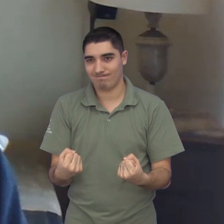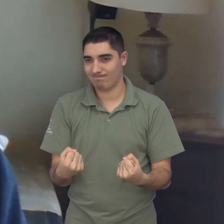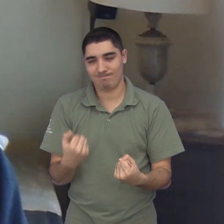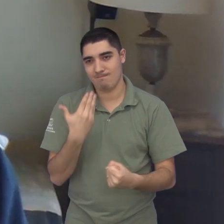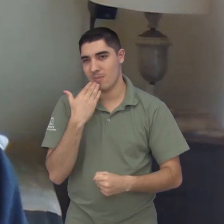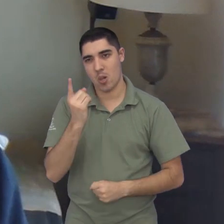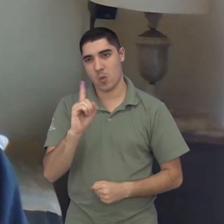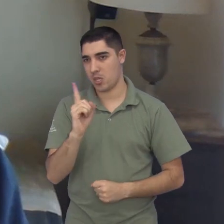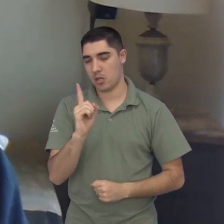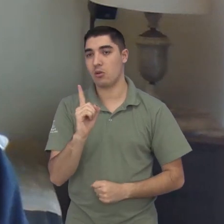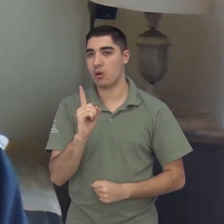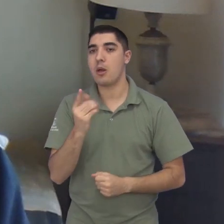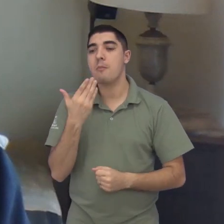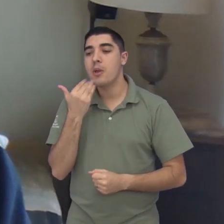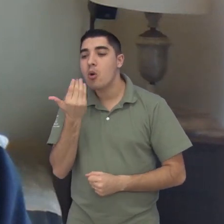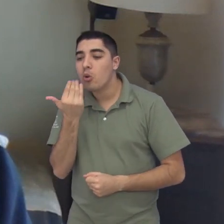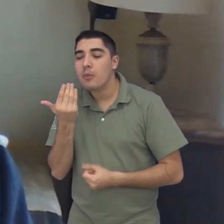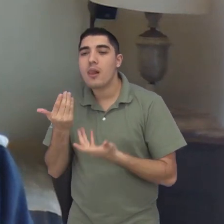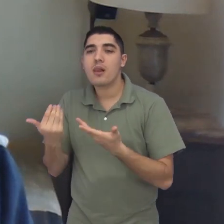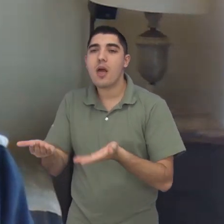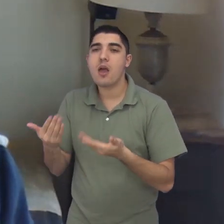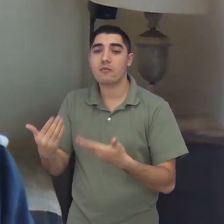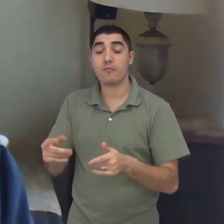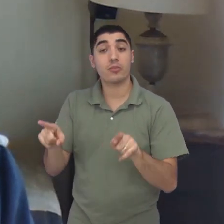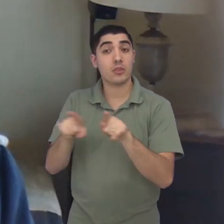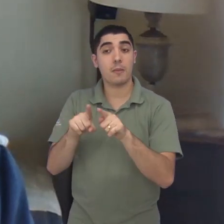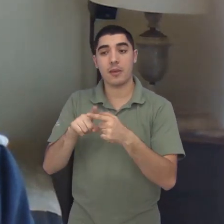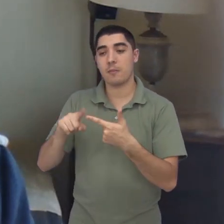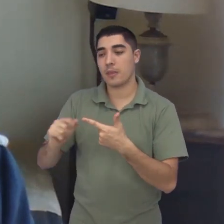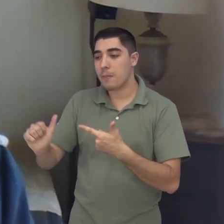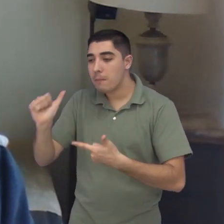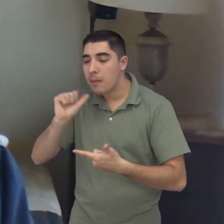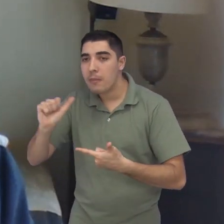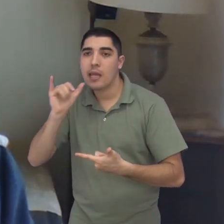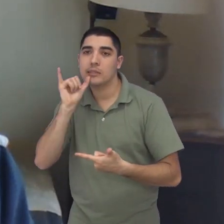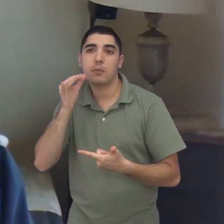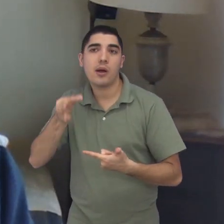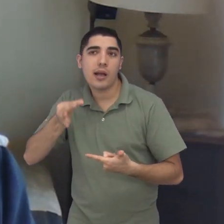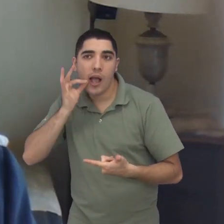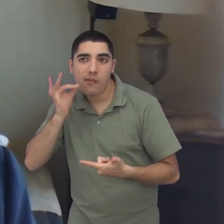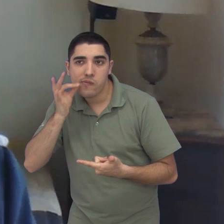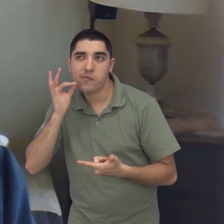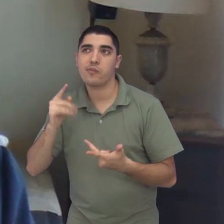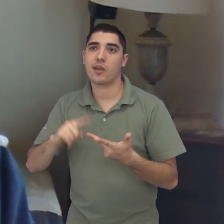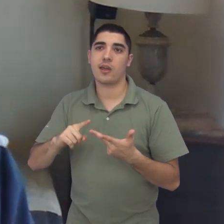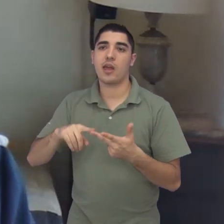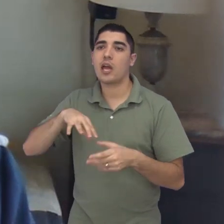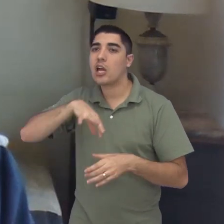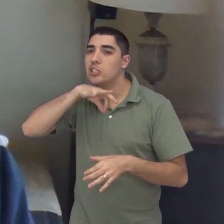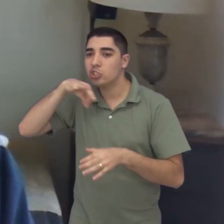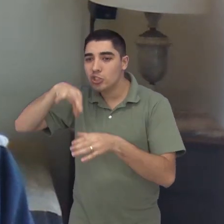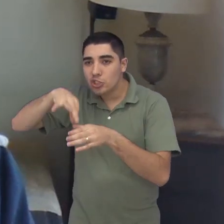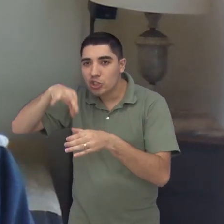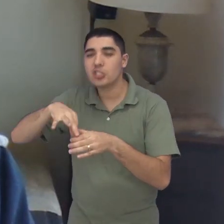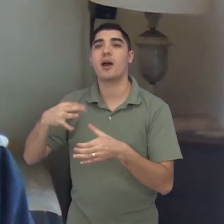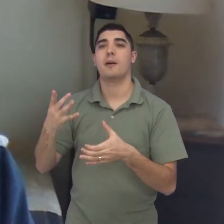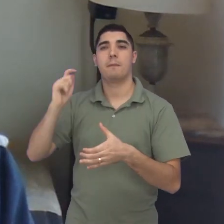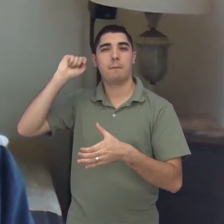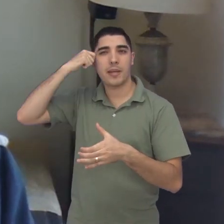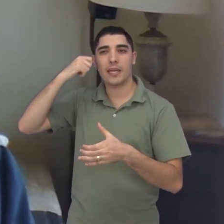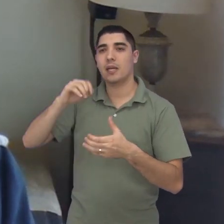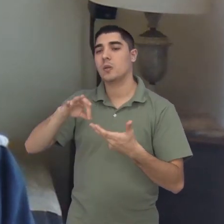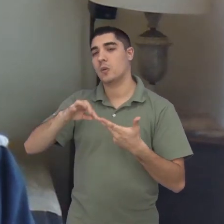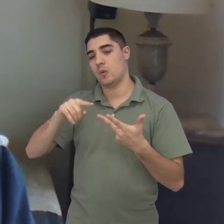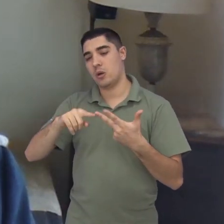Então, faça uma alimentação mais leve. Não tome bebidas cafeinadas como café, chá preto, chá